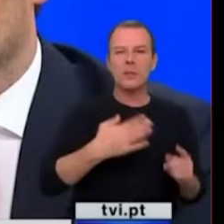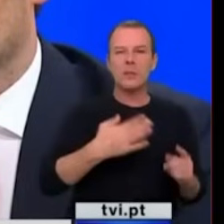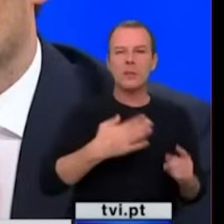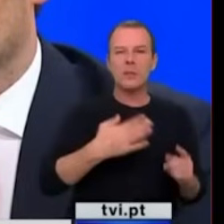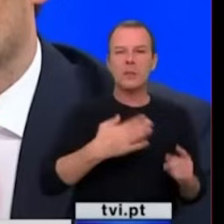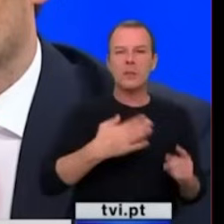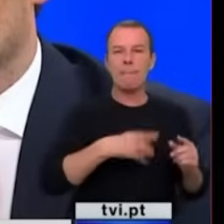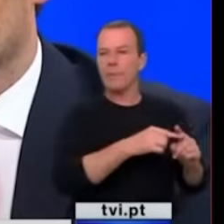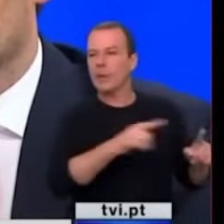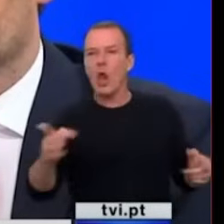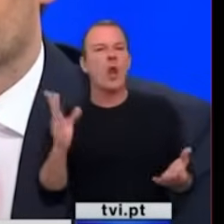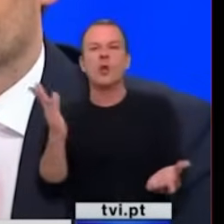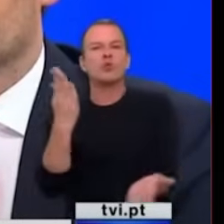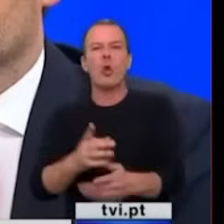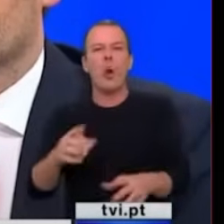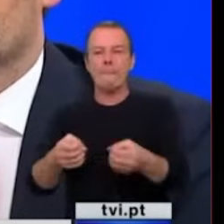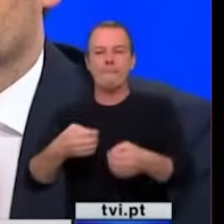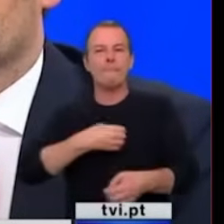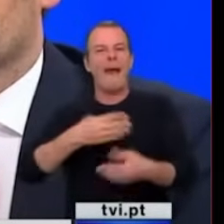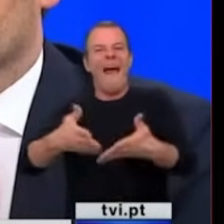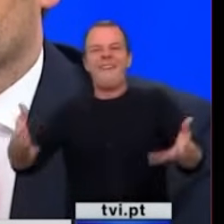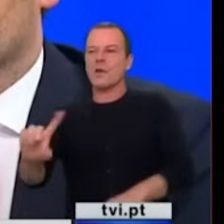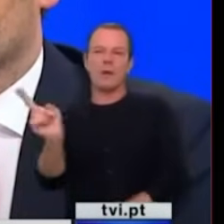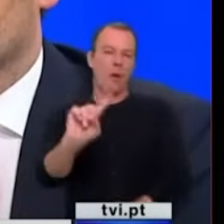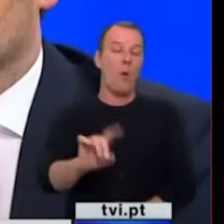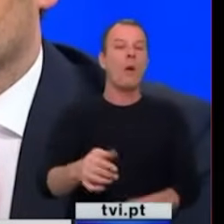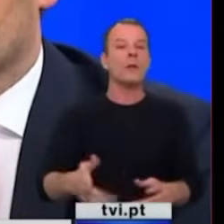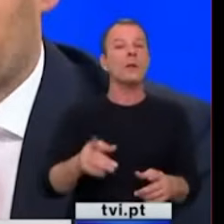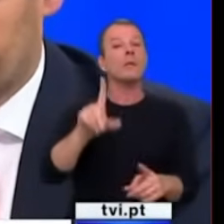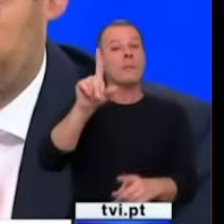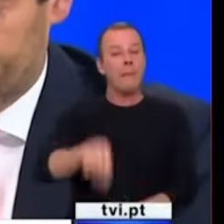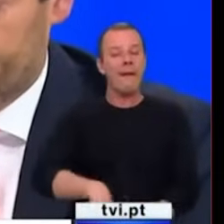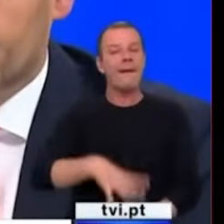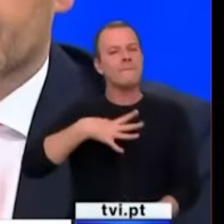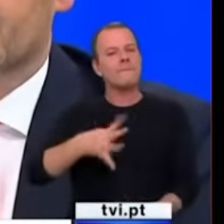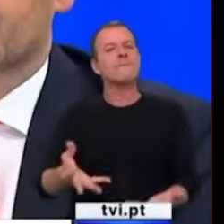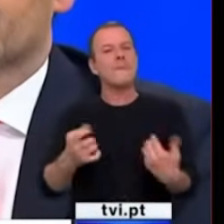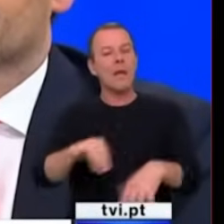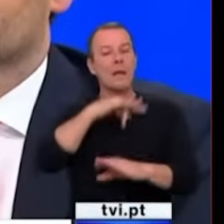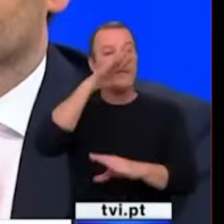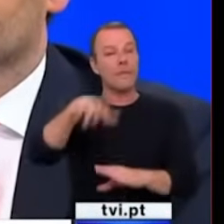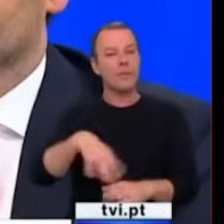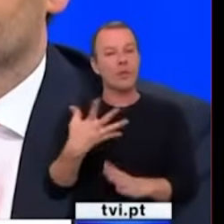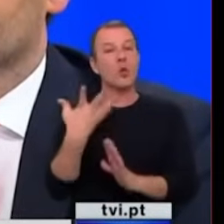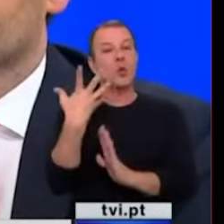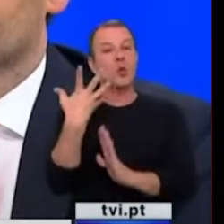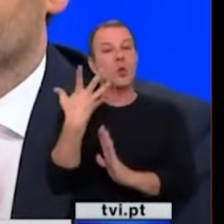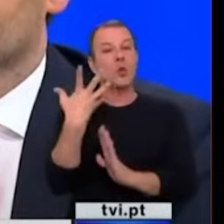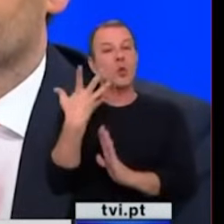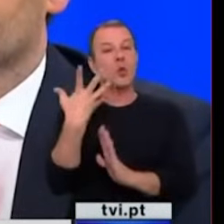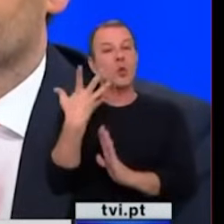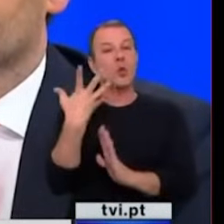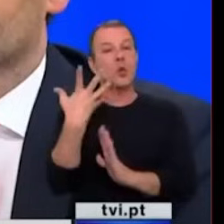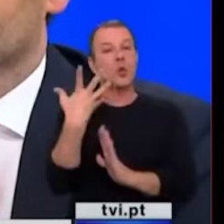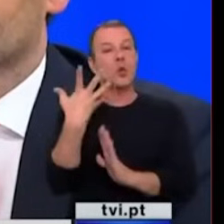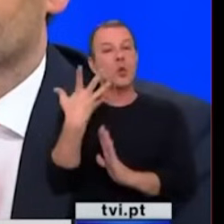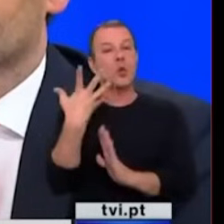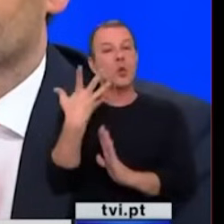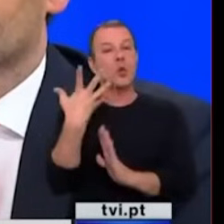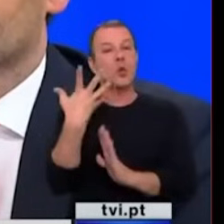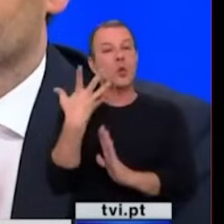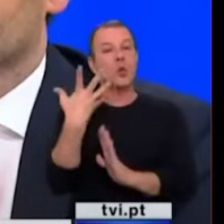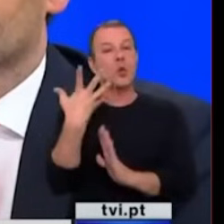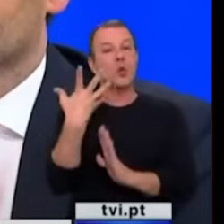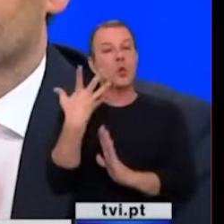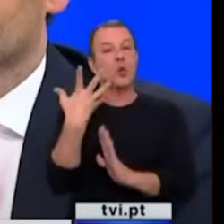é só sempre ataques maiores nós queremos que as famílias possam aumentar a dedução em sede ir RS eu estou curioso para ver os debates do